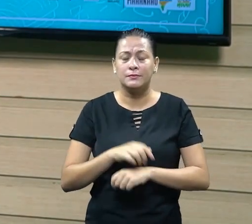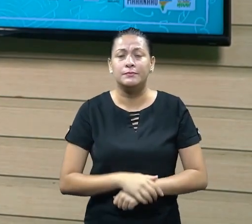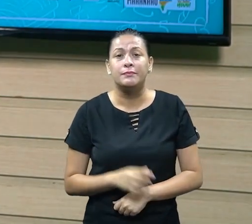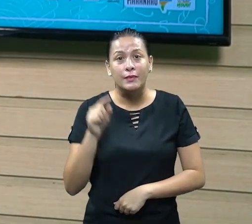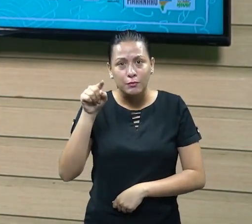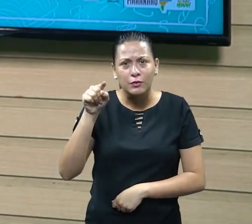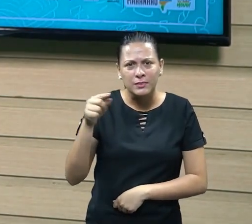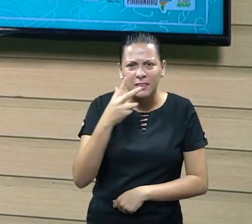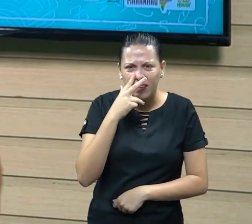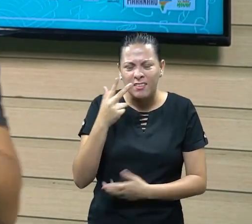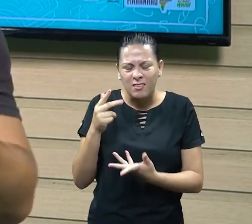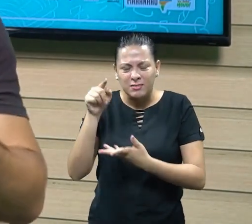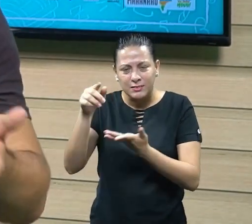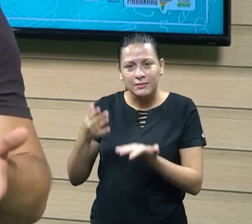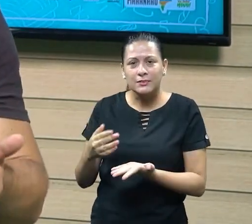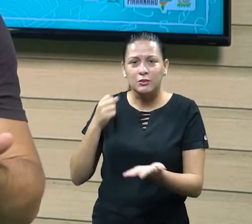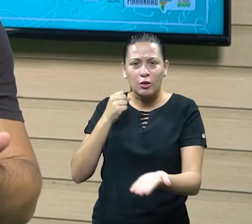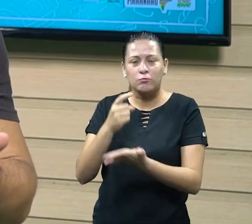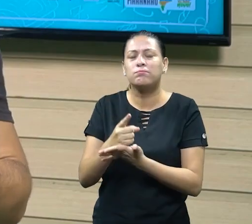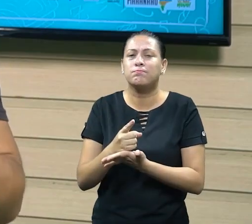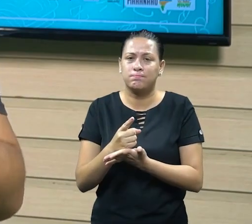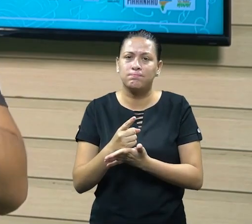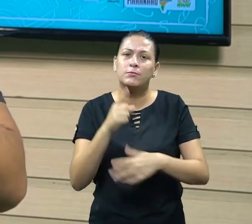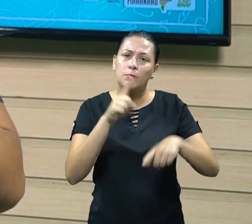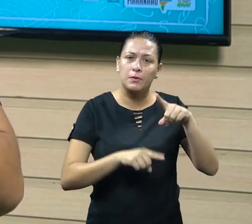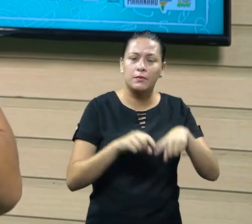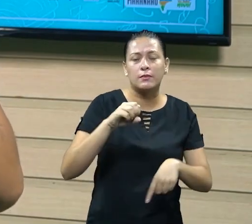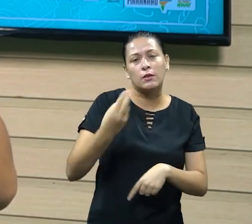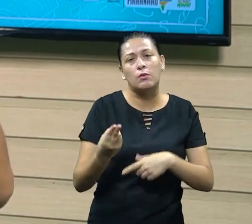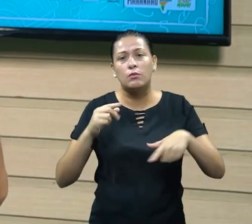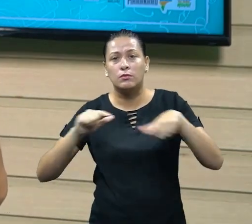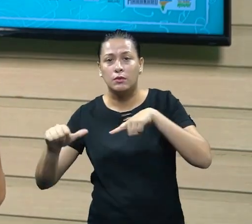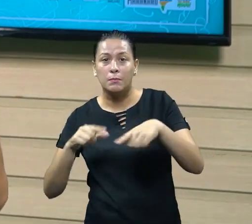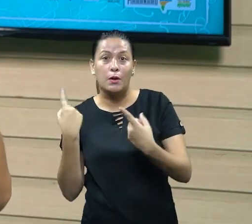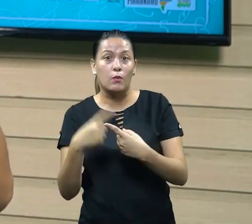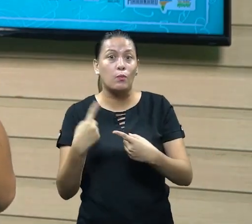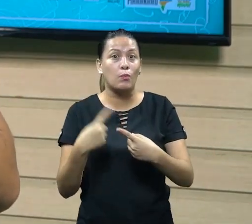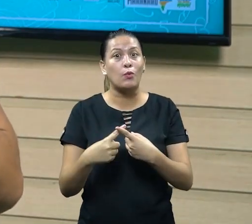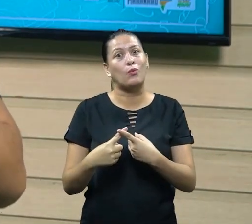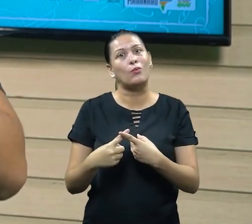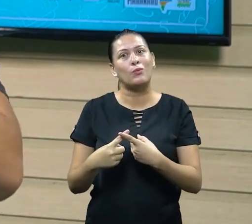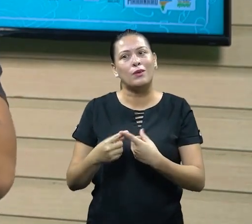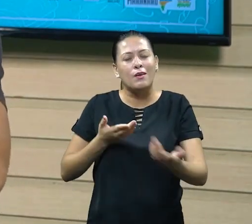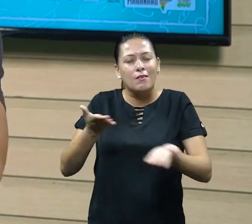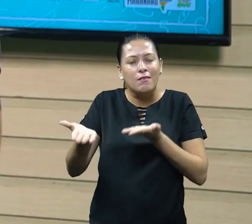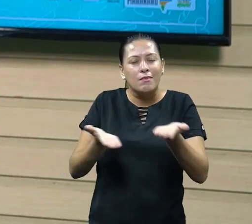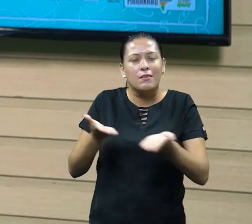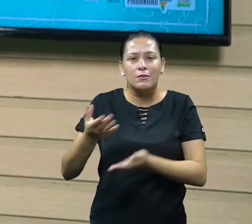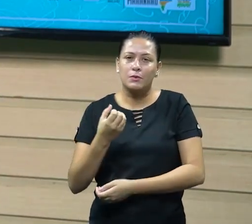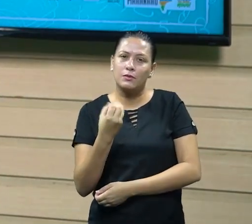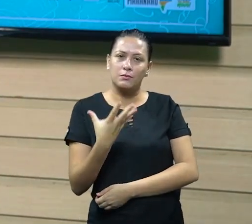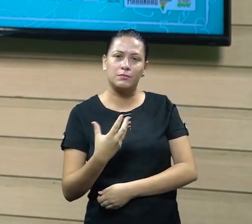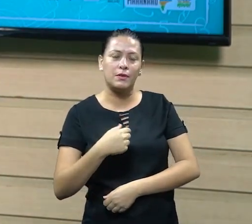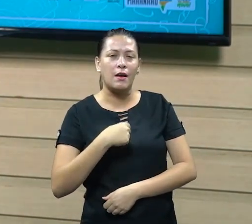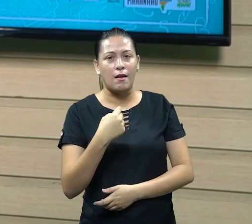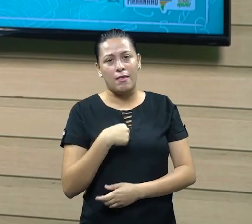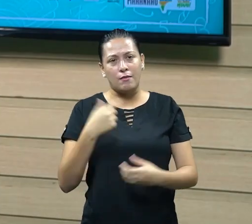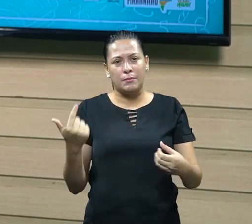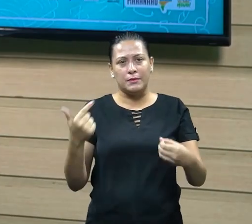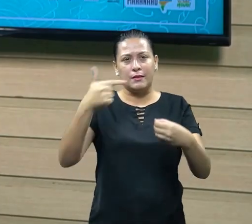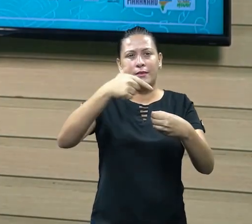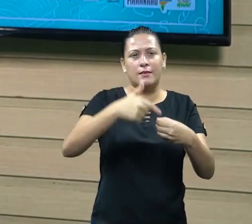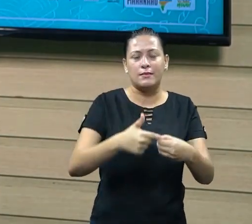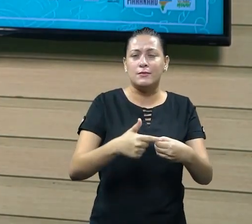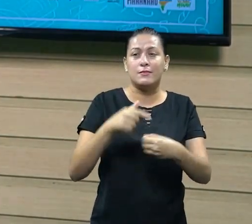assistindo já compraram um determinado produto ou pagaram por um determinado serviço por causa do atendimento. Não, eu vou botar gasolina naquele posto porque o